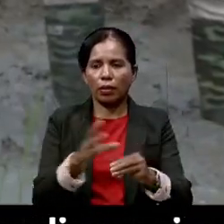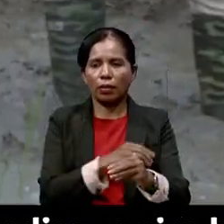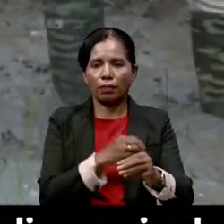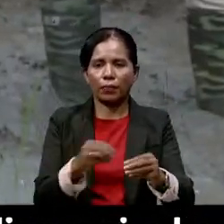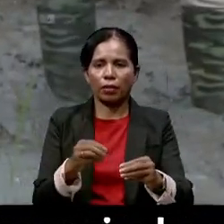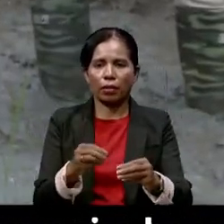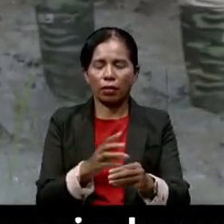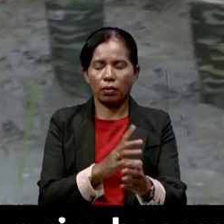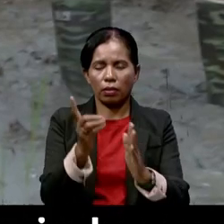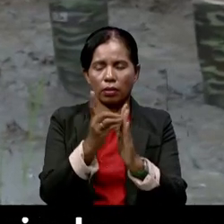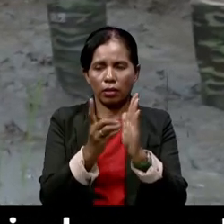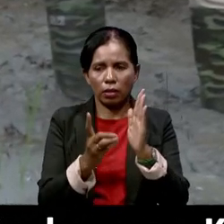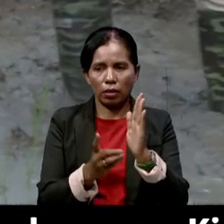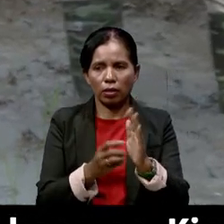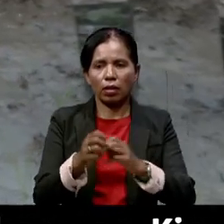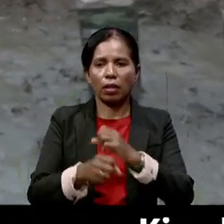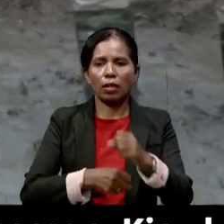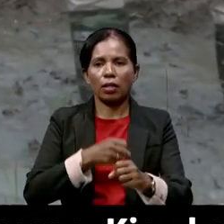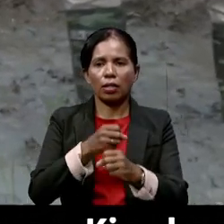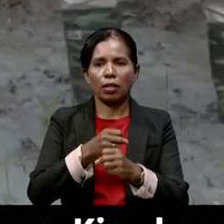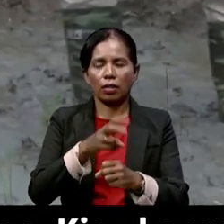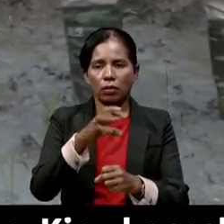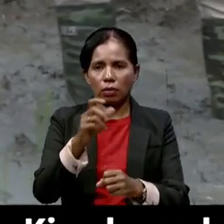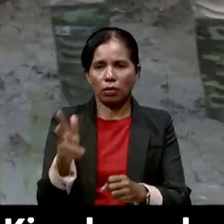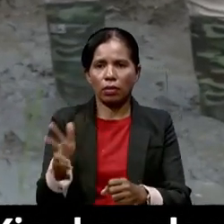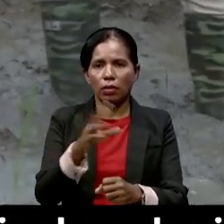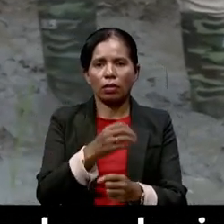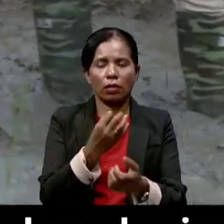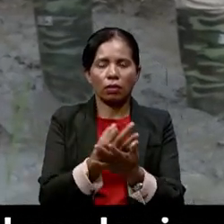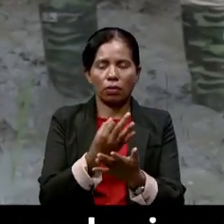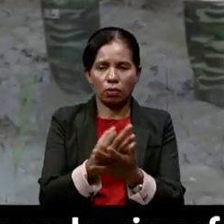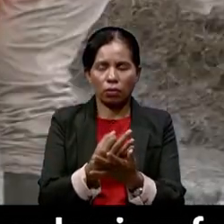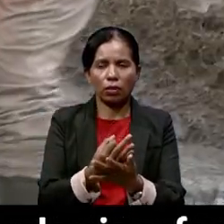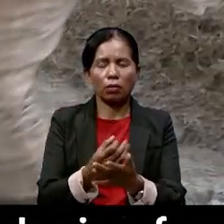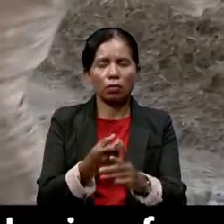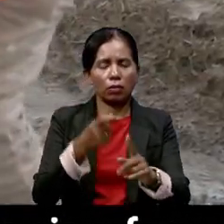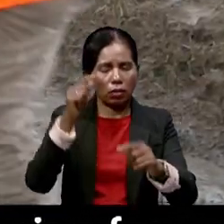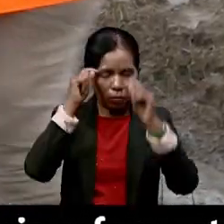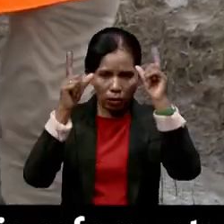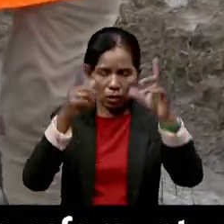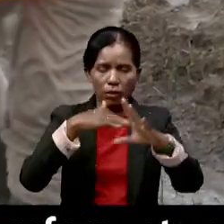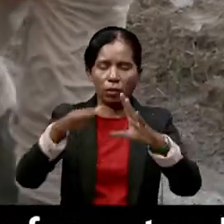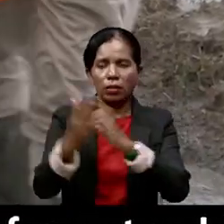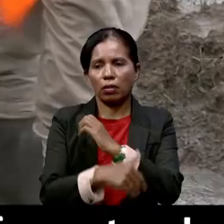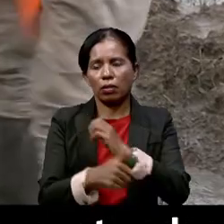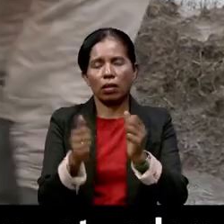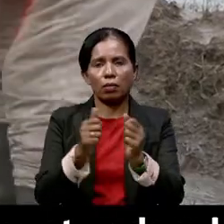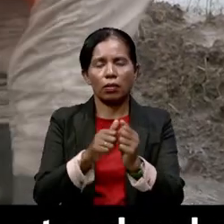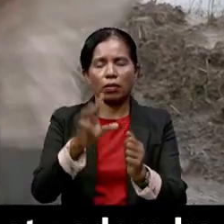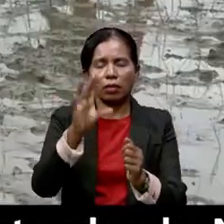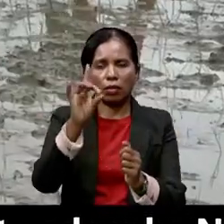Central Timor-Leste e a tinha um grilho Ron Rosintolu, na sang Timor Leste ni osang nebe sirkula barai liur hamutuk tokon atus valuresin,